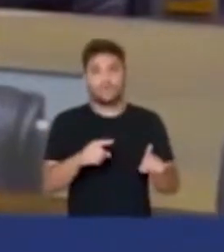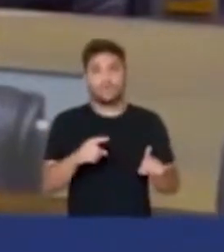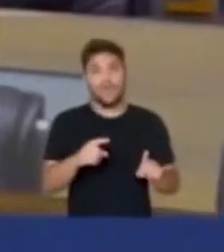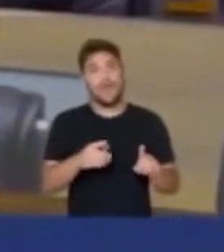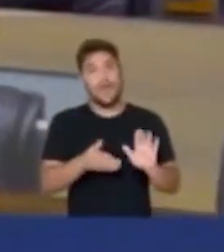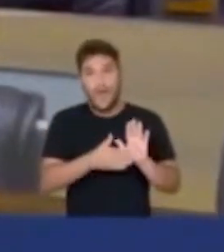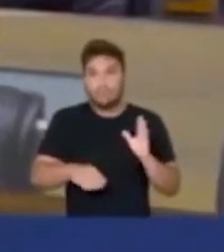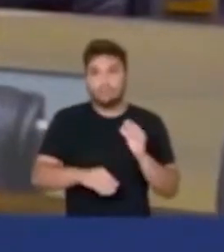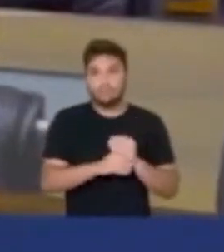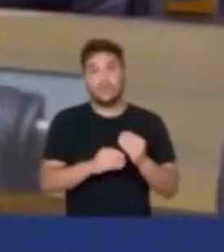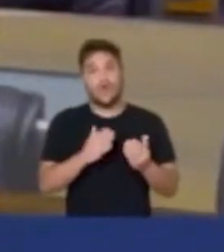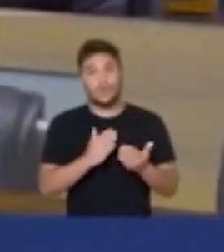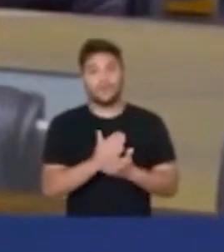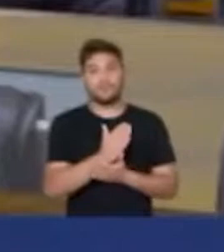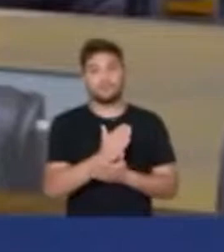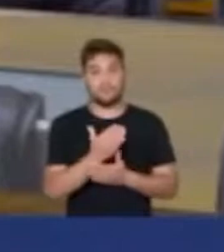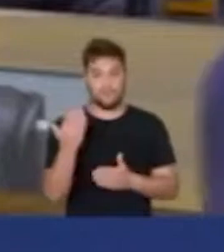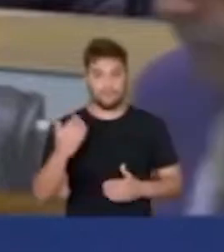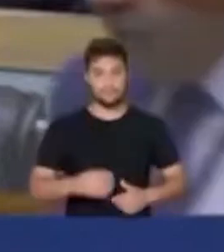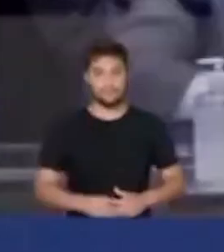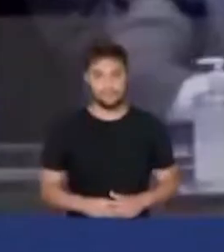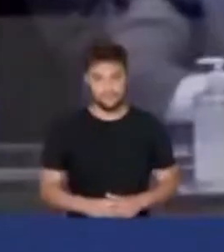com aprovação proferida há pouco.